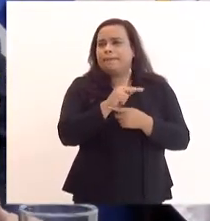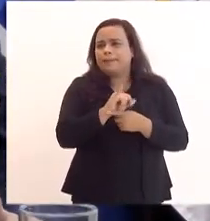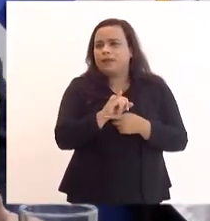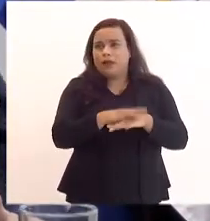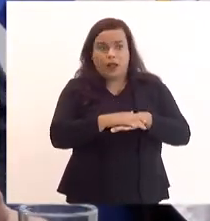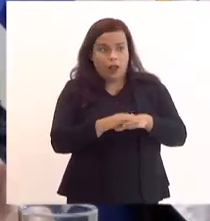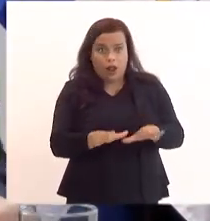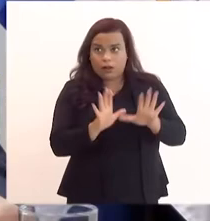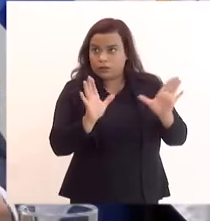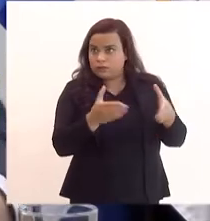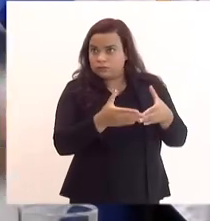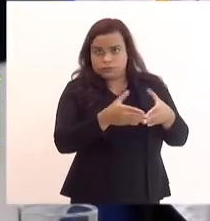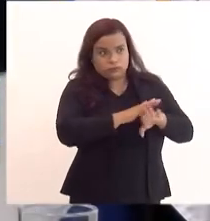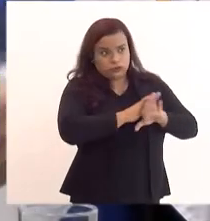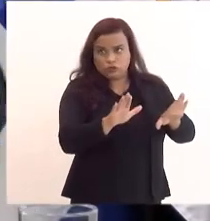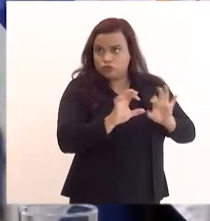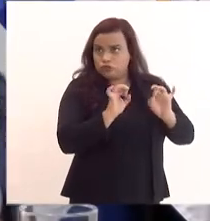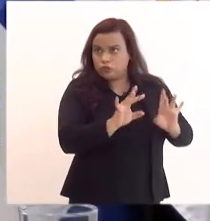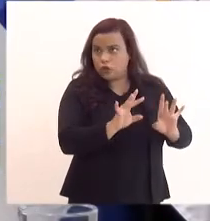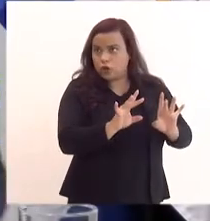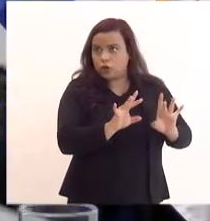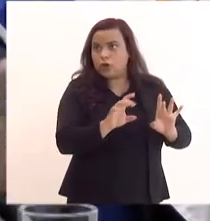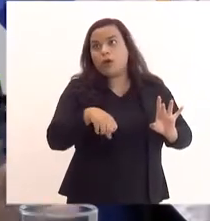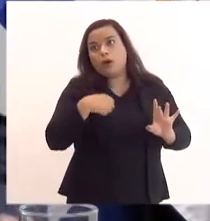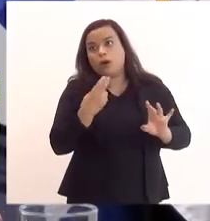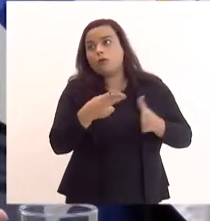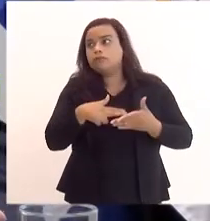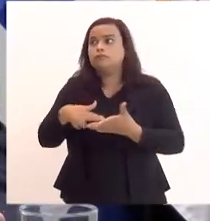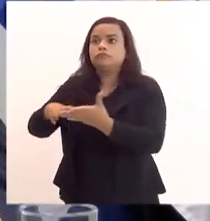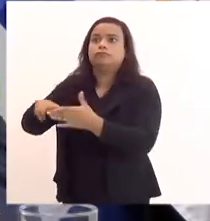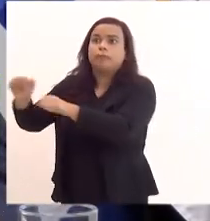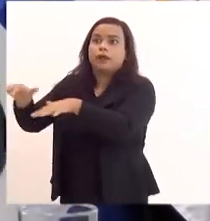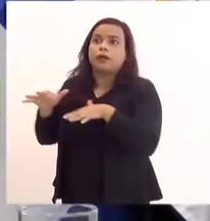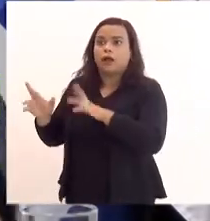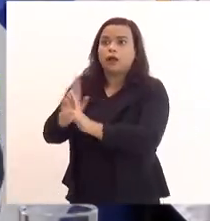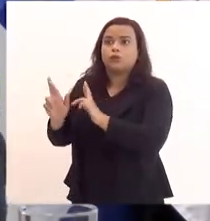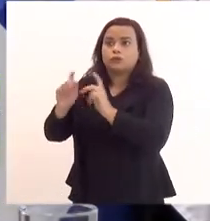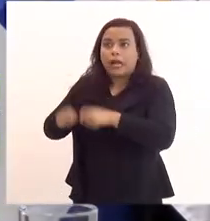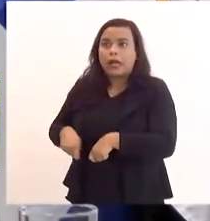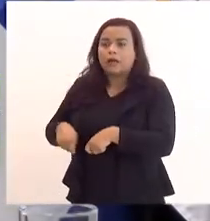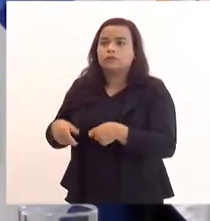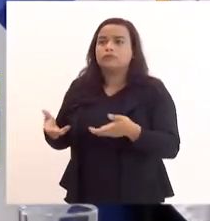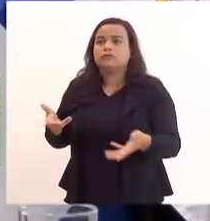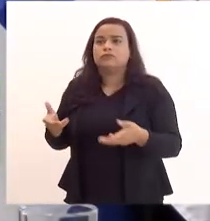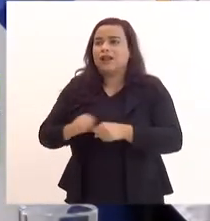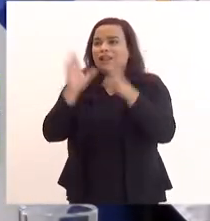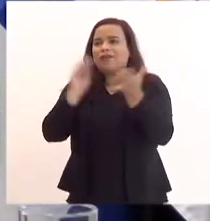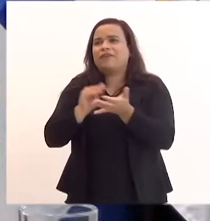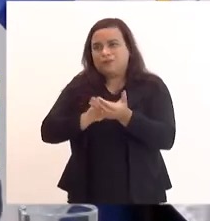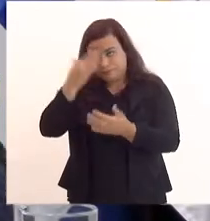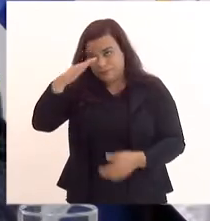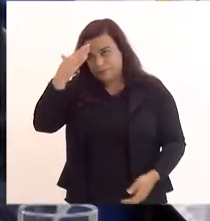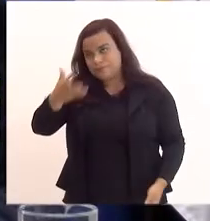um procedimento dizendo se esgota na CPI, não tem recurso em plenário. Mas até agora não está claro isso.